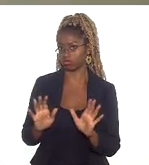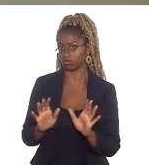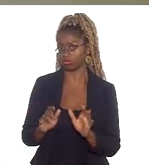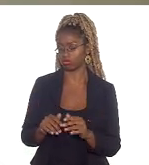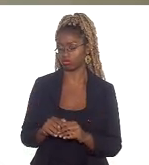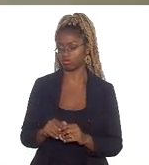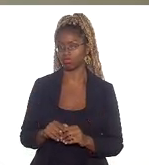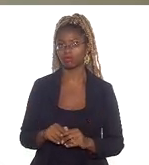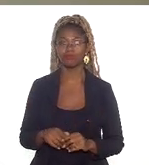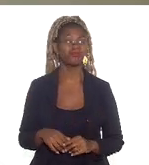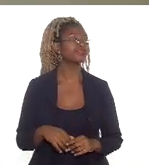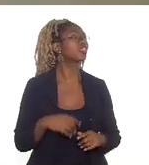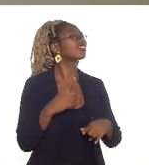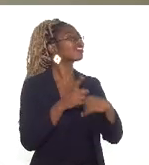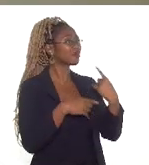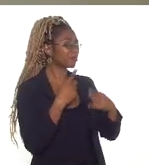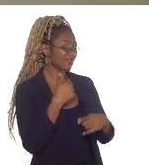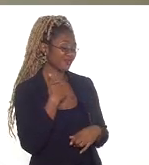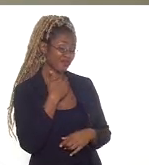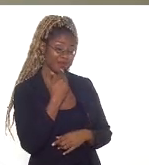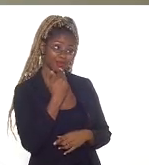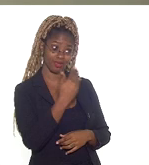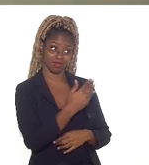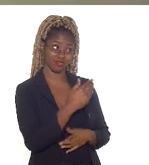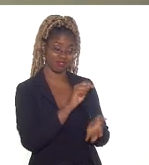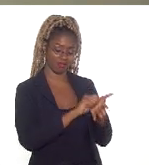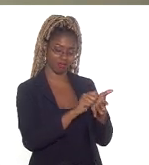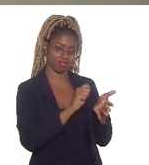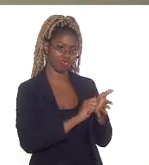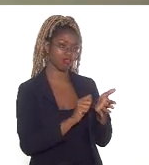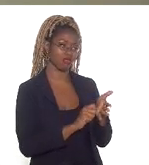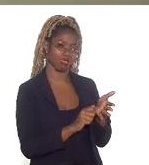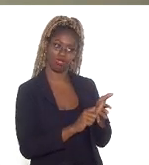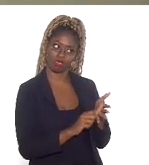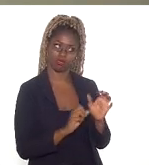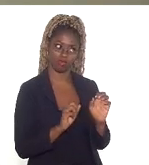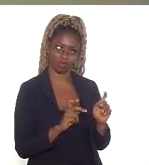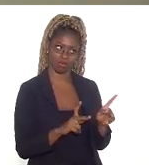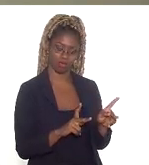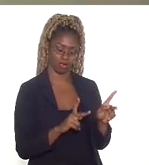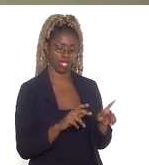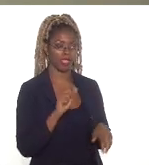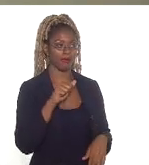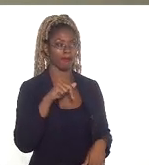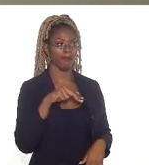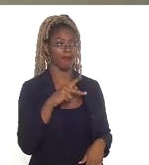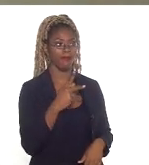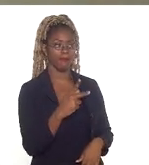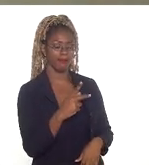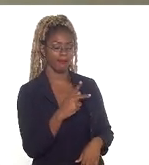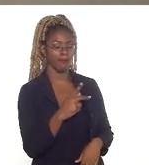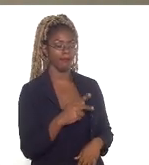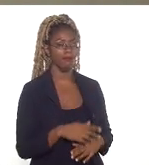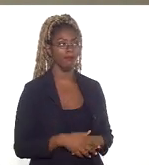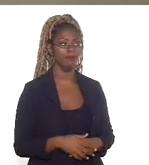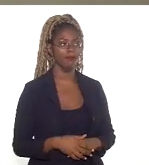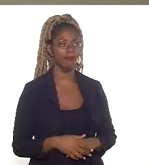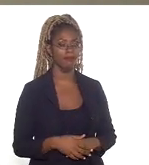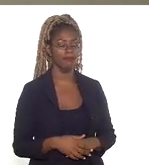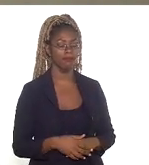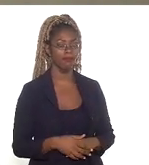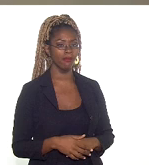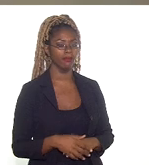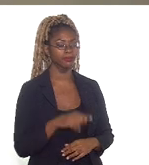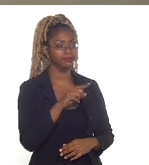vou solicitar depois, por escrito, doutor Fernando, a ANP, que dê